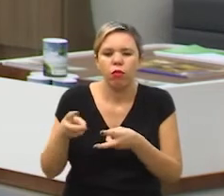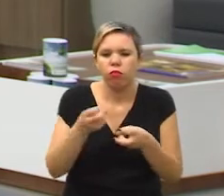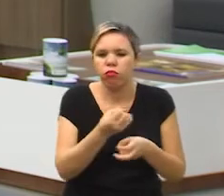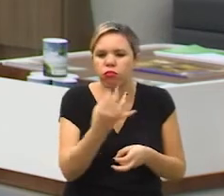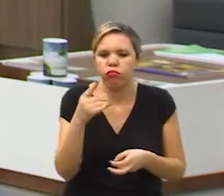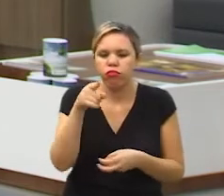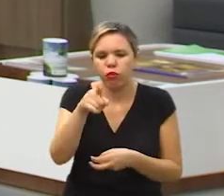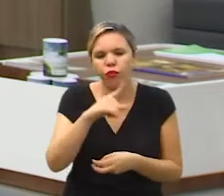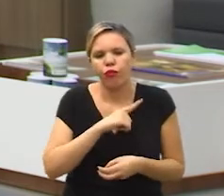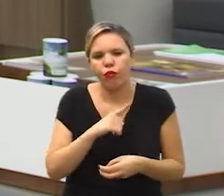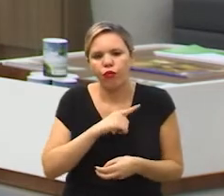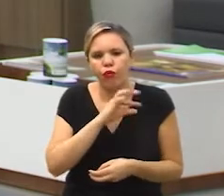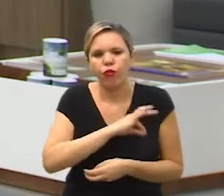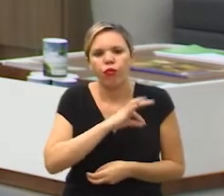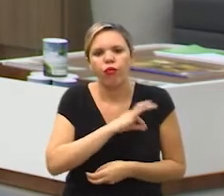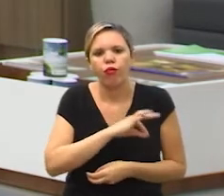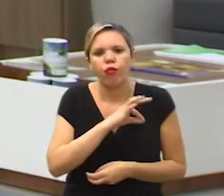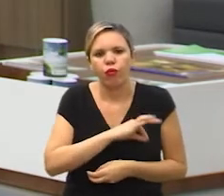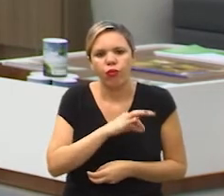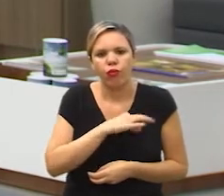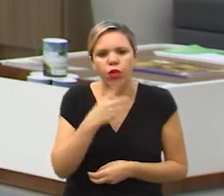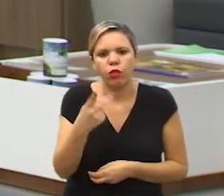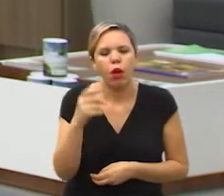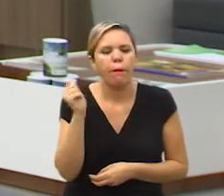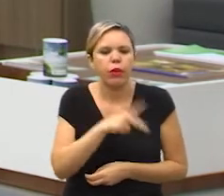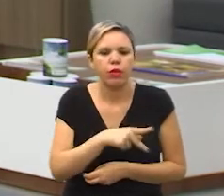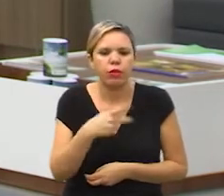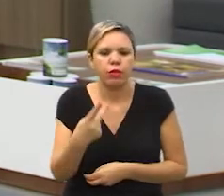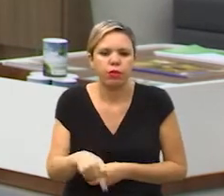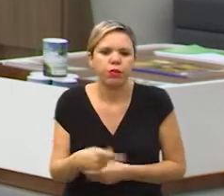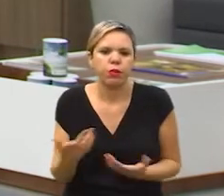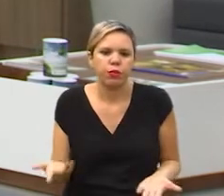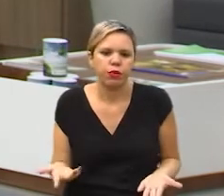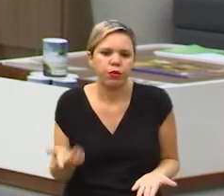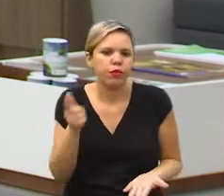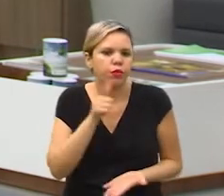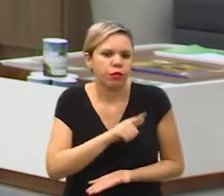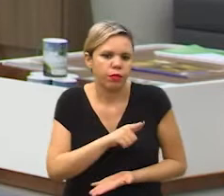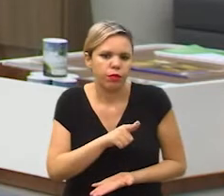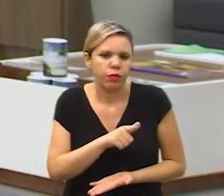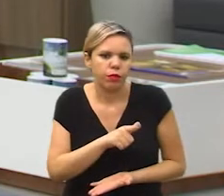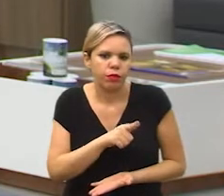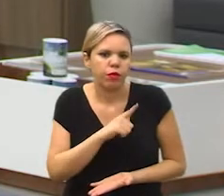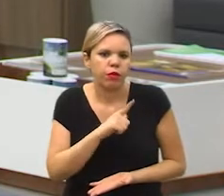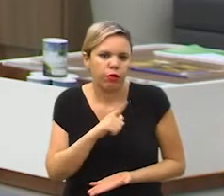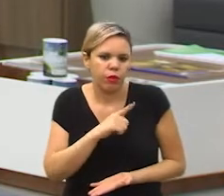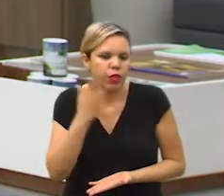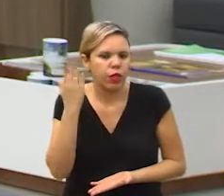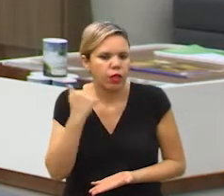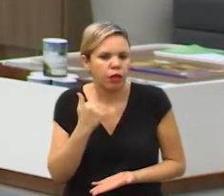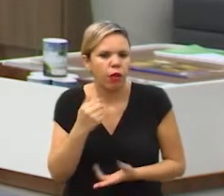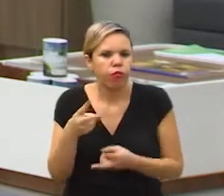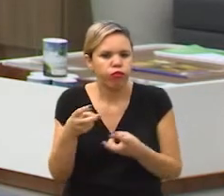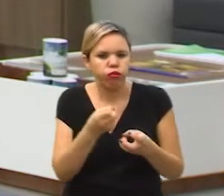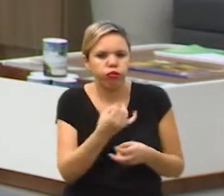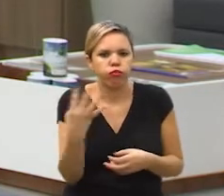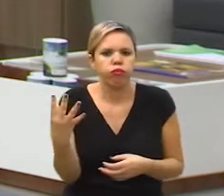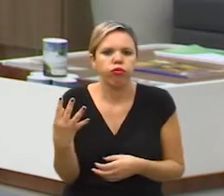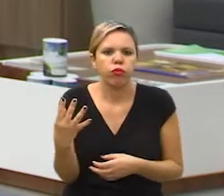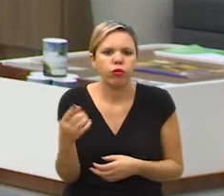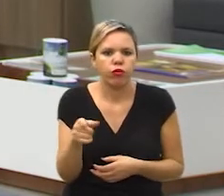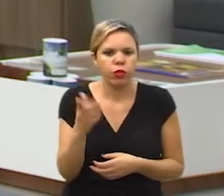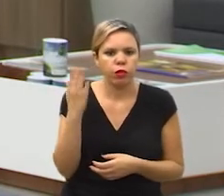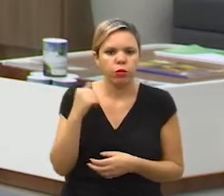de quanto que você vai ter uma renda para a sua aposentadoria. Então, ali você já consegue ter uma previsão de quanto que